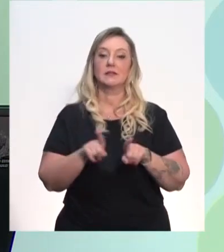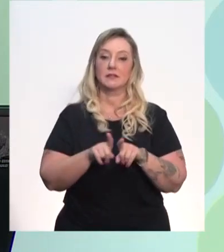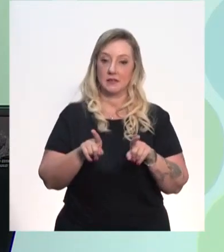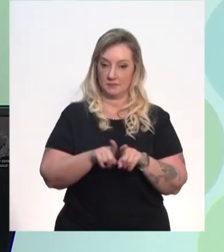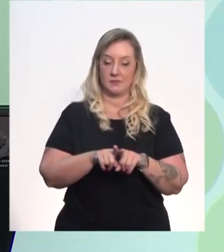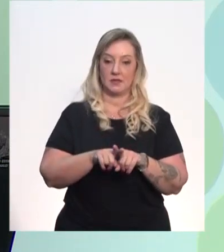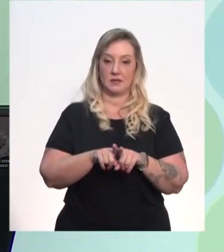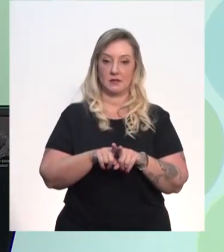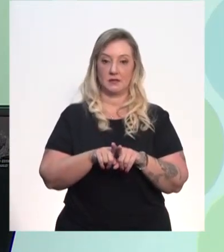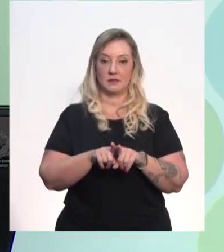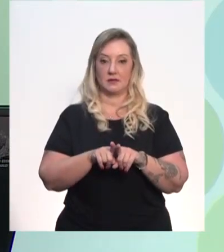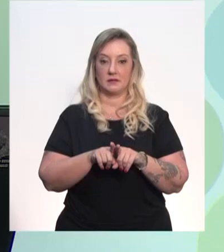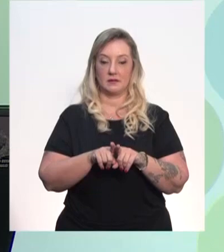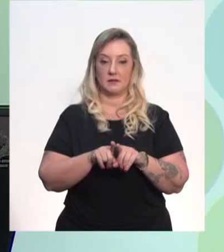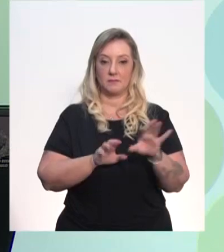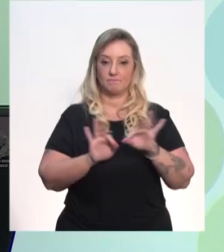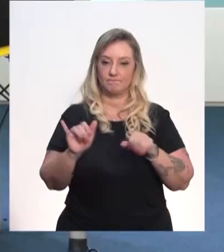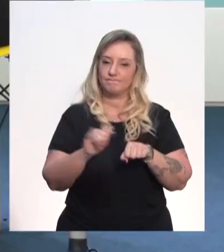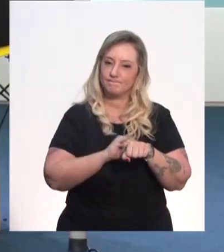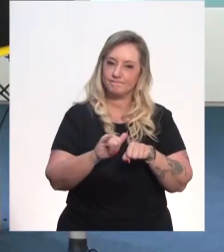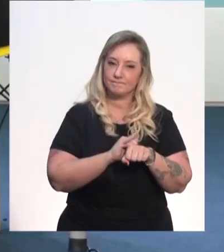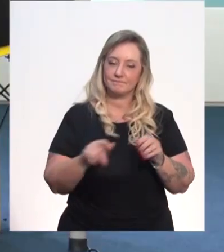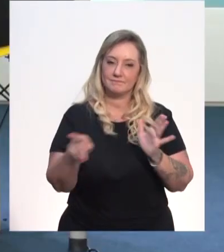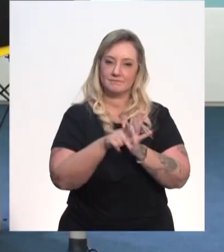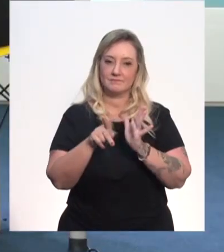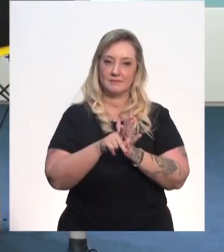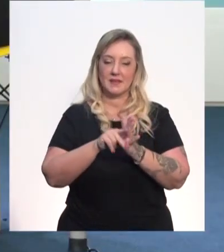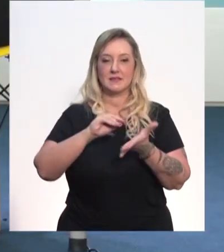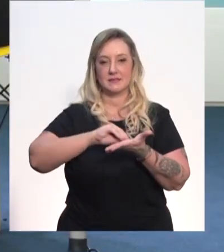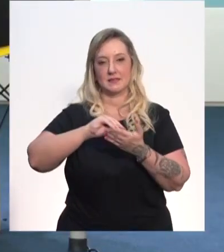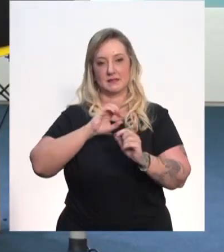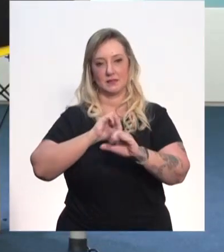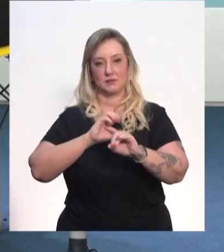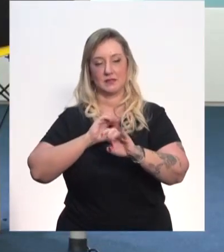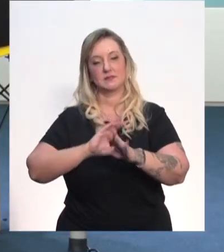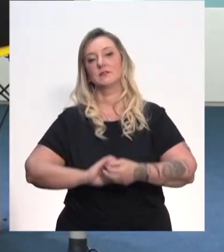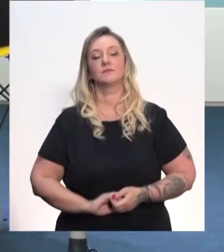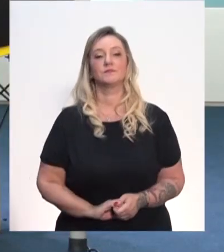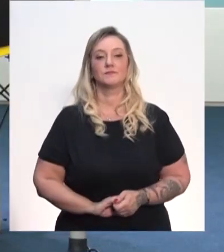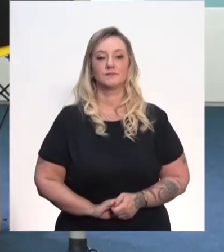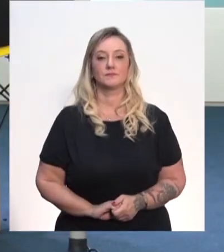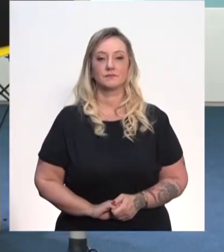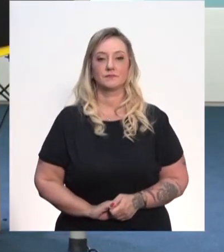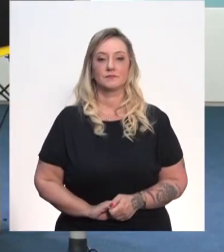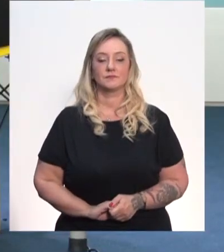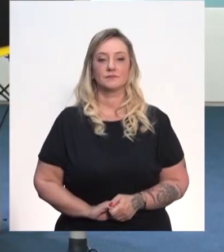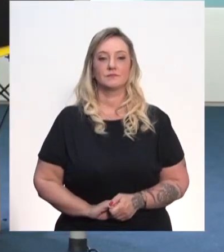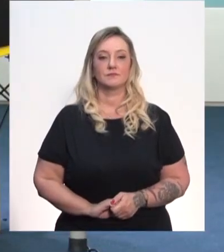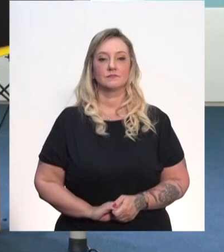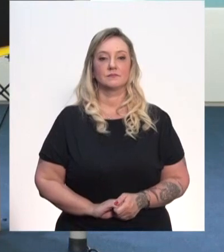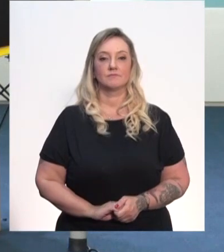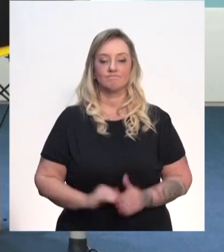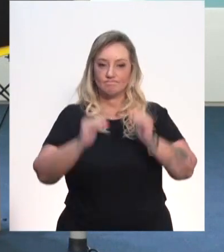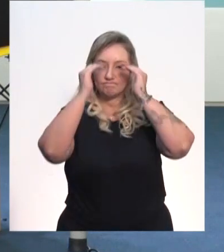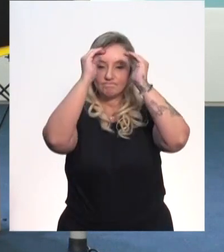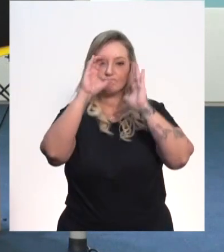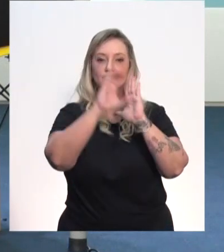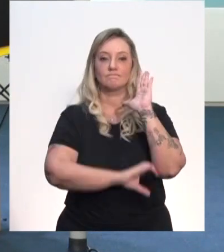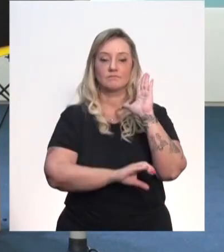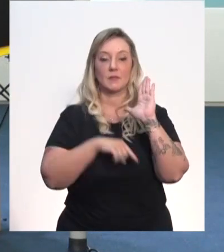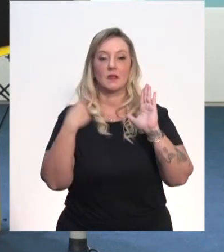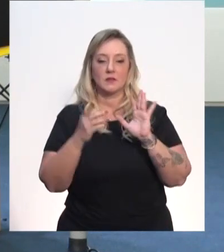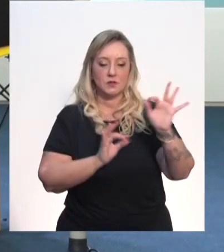que também seja homologado logo após esse período de consulta, logo após sejam incorporadas as contribuições que